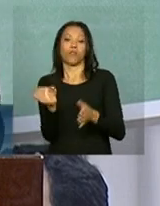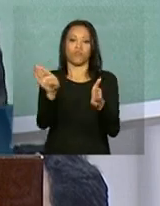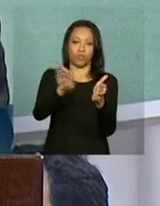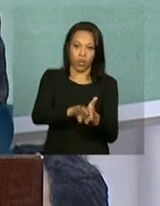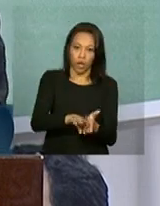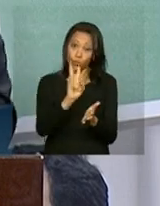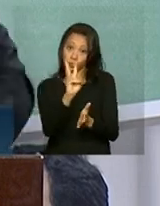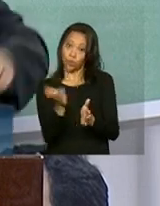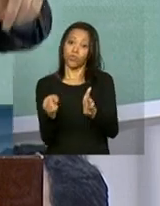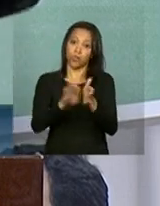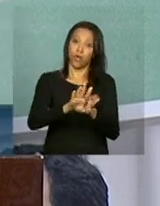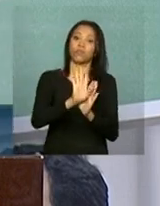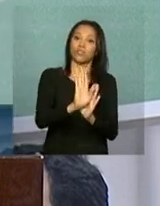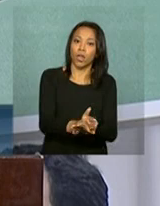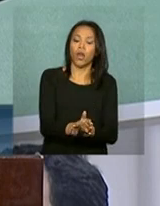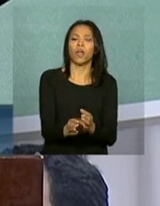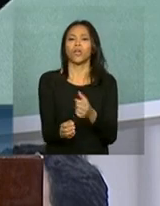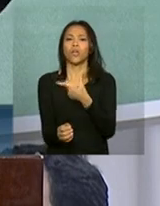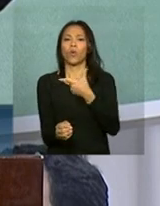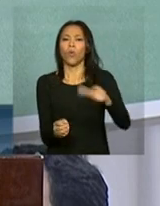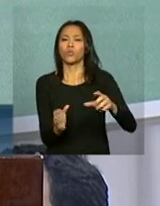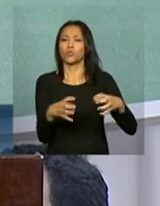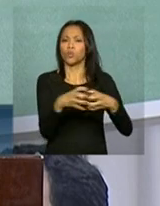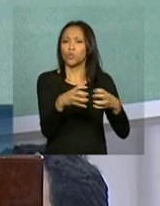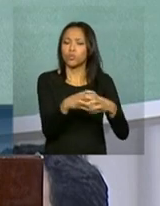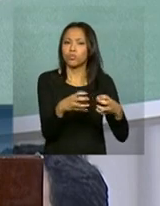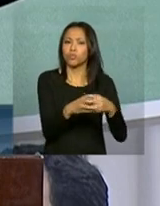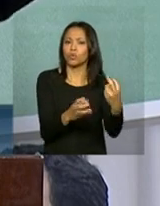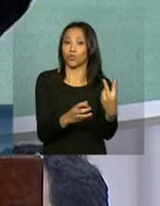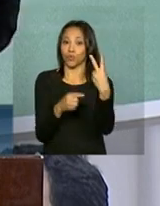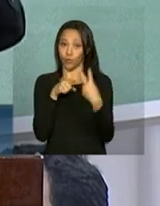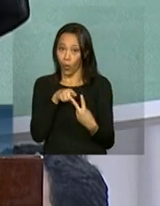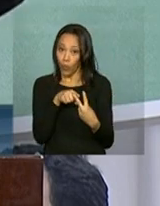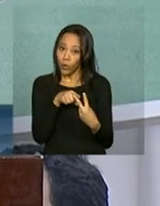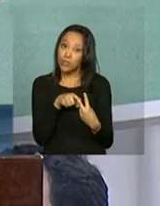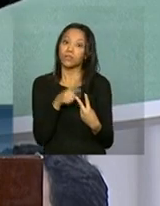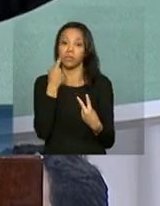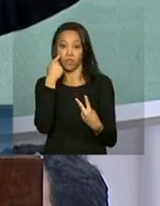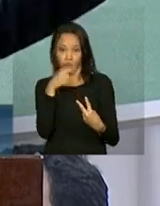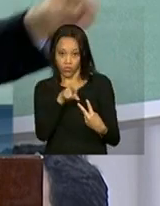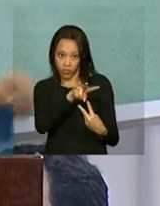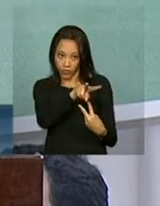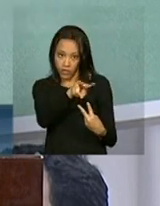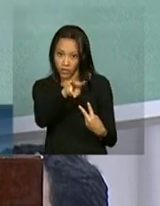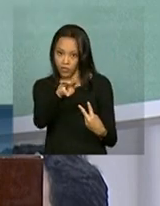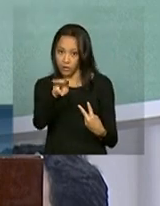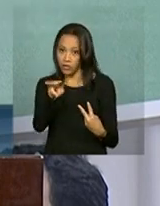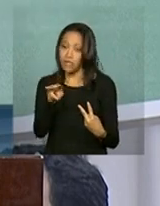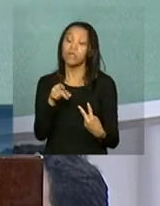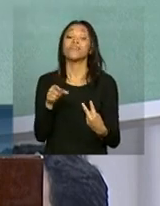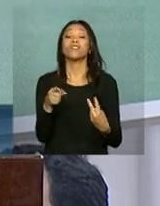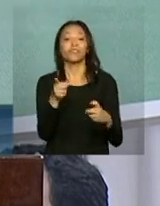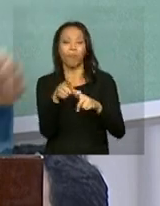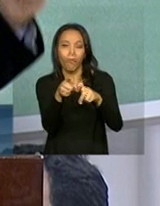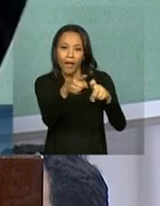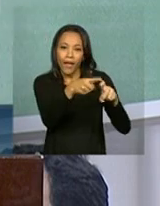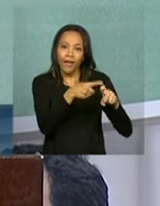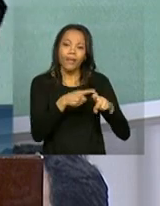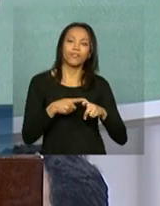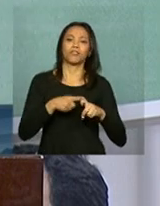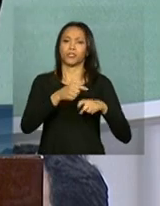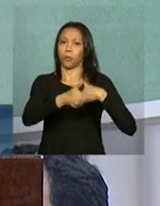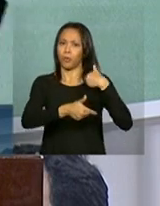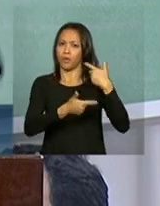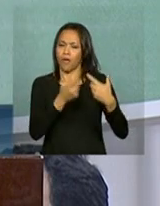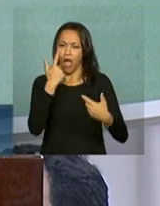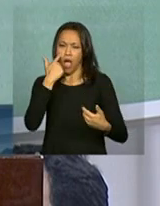brasileiras do Mais Médicos, e um grupo, 2 desse belo grupo, dessa imagem que nós estamos vendo aqui, de médicos e médicas que estão fazendo o seu